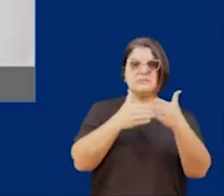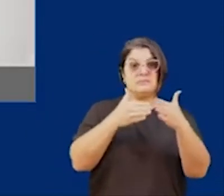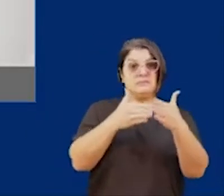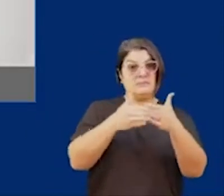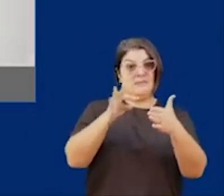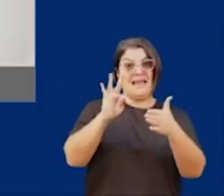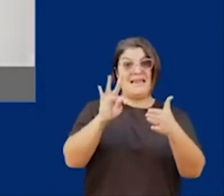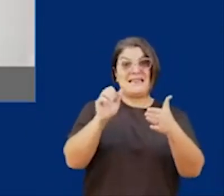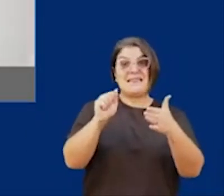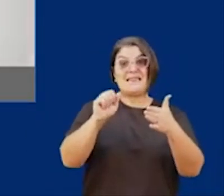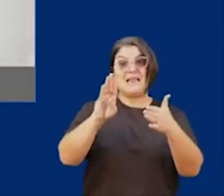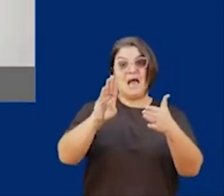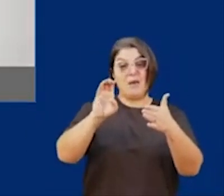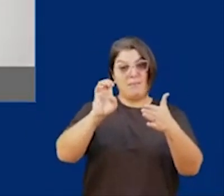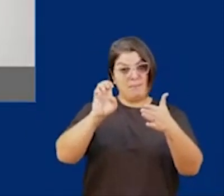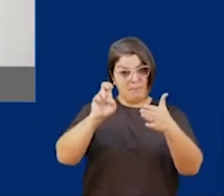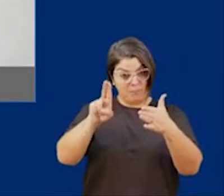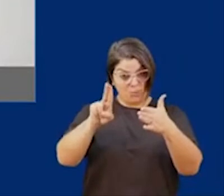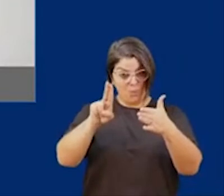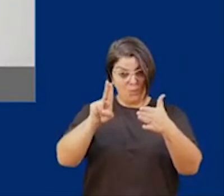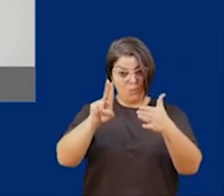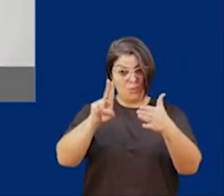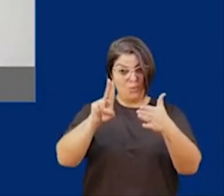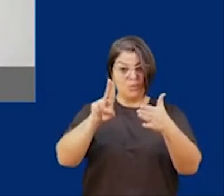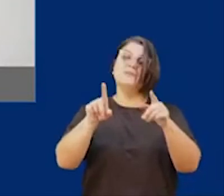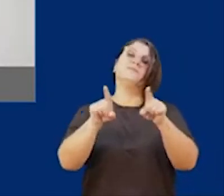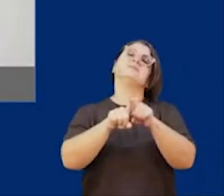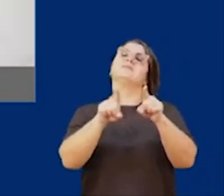pra caramba, né? Tem